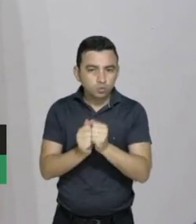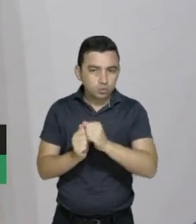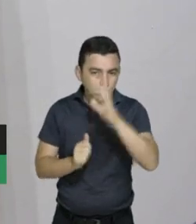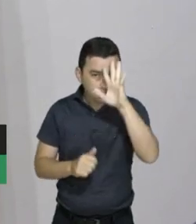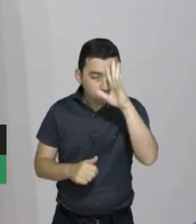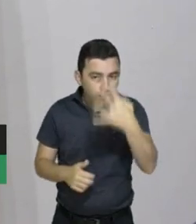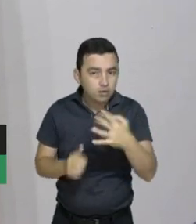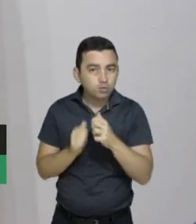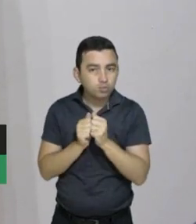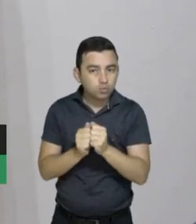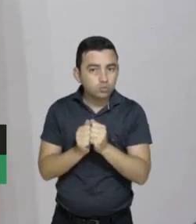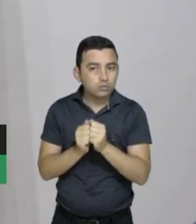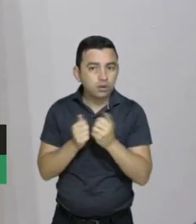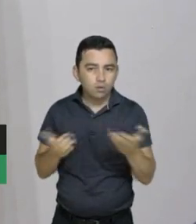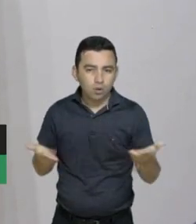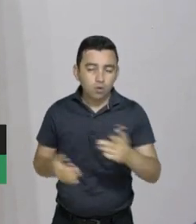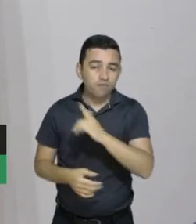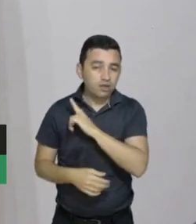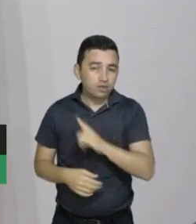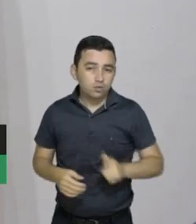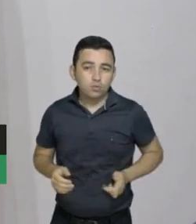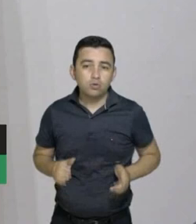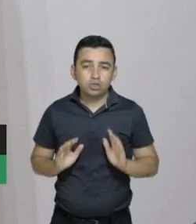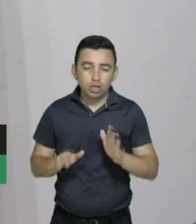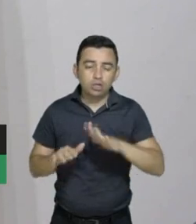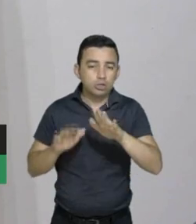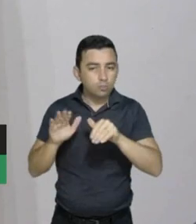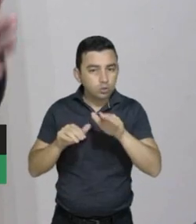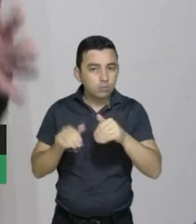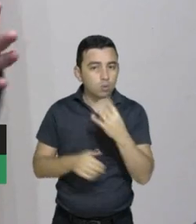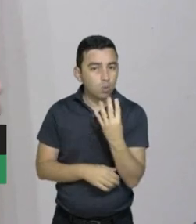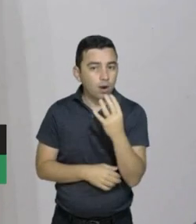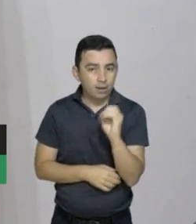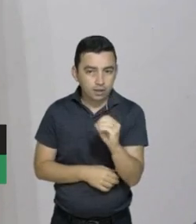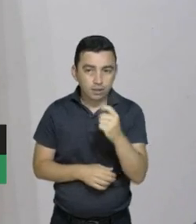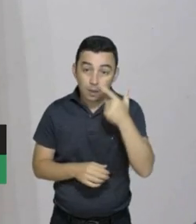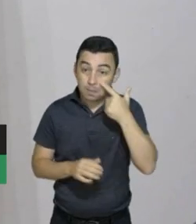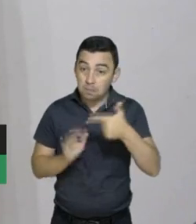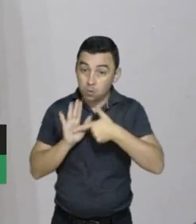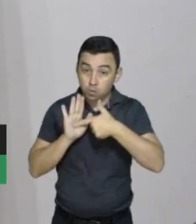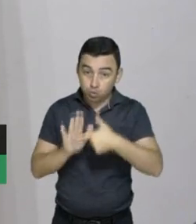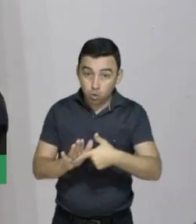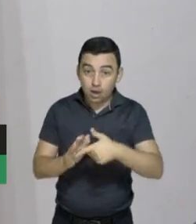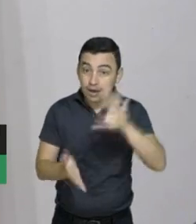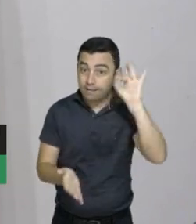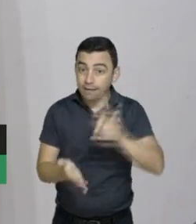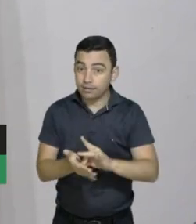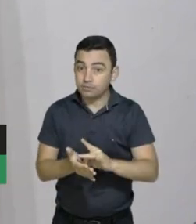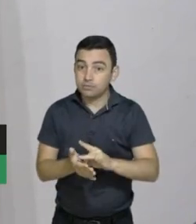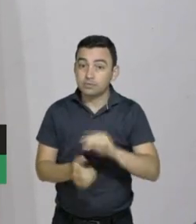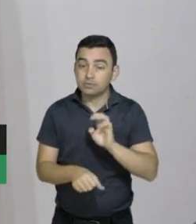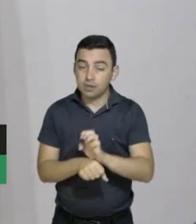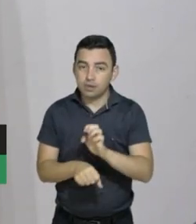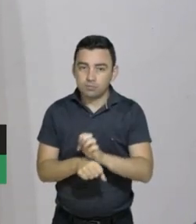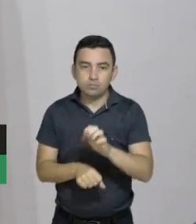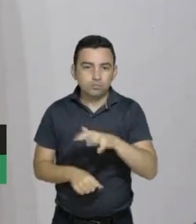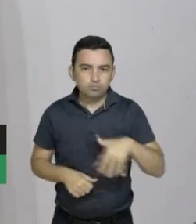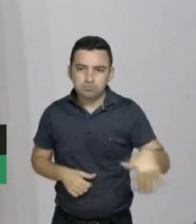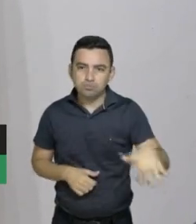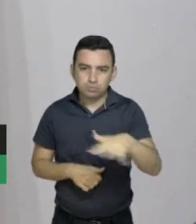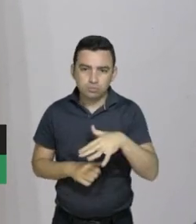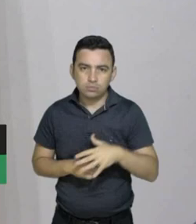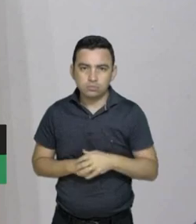junto o governador já chamou os 40 deputados lá mostrou a realidade do Estado em todos os setores